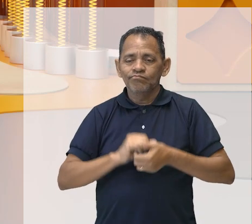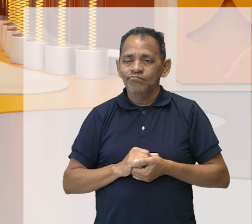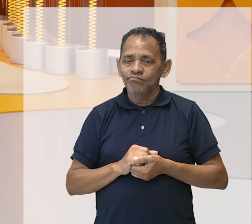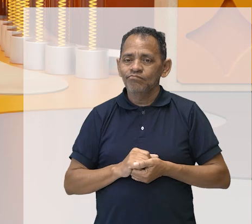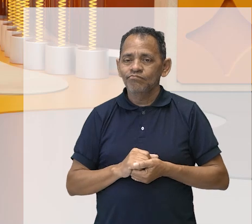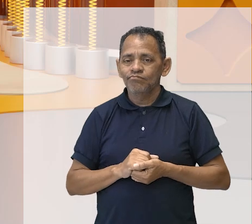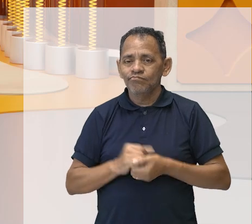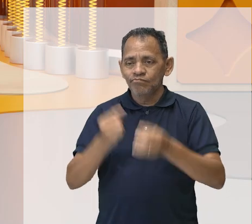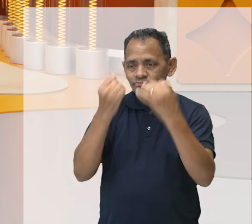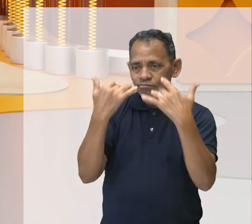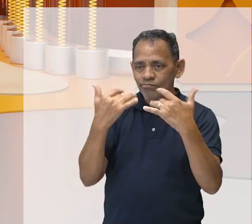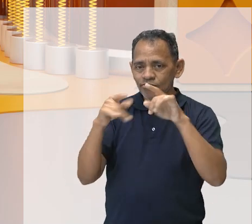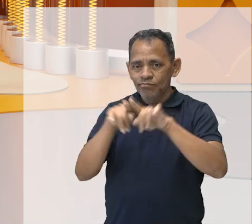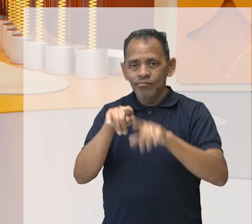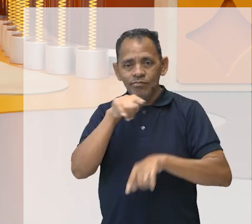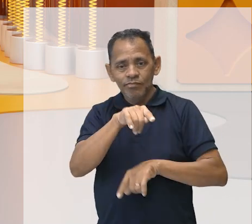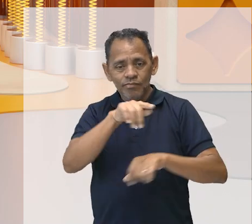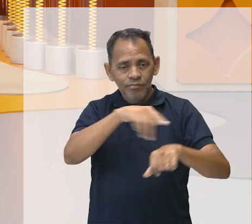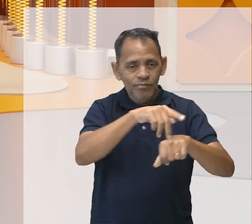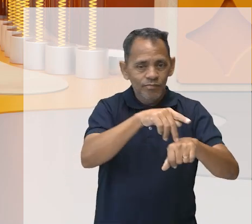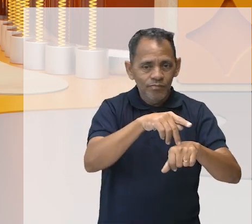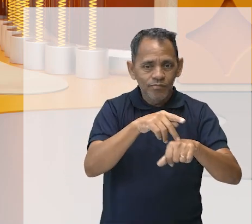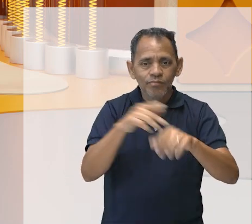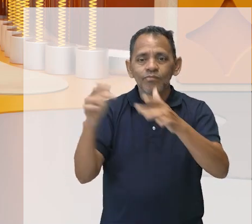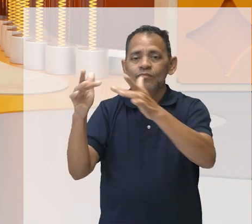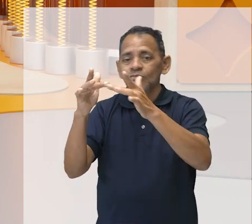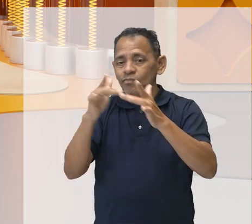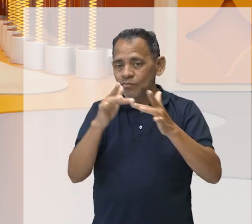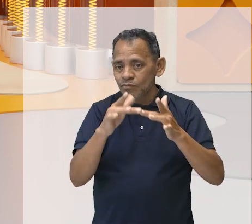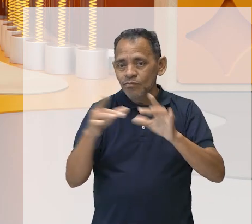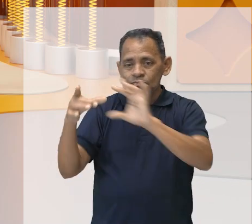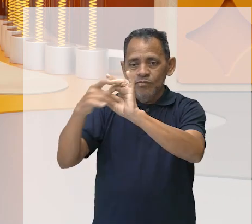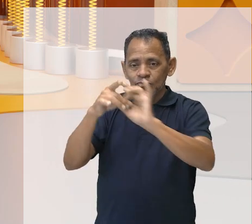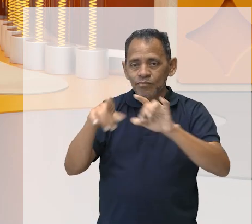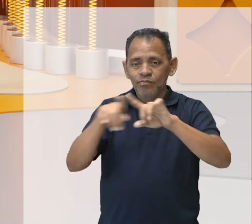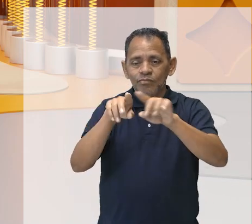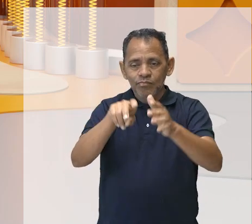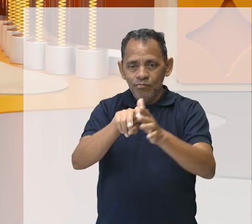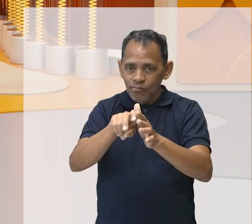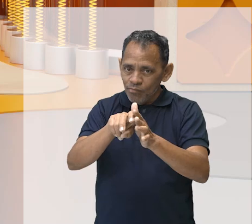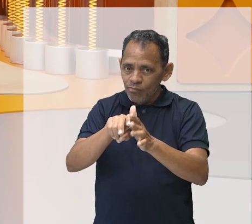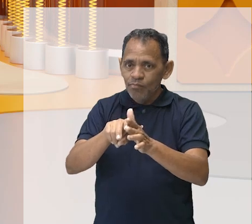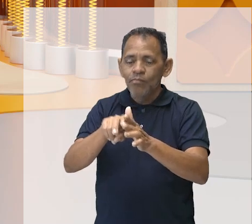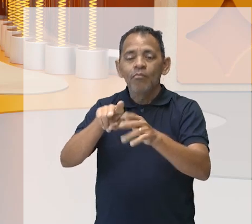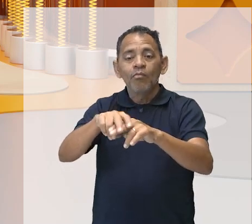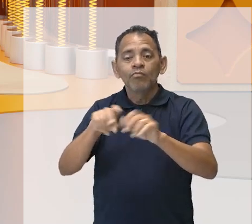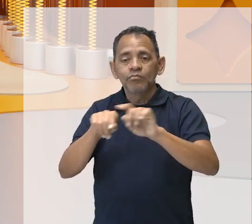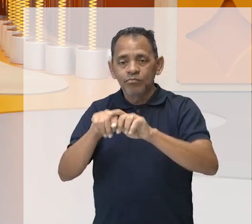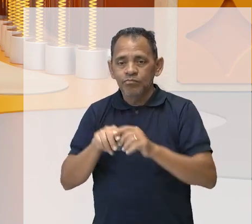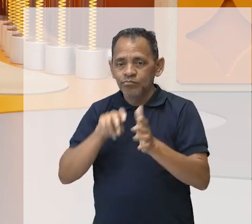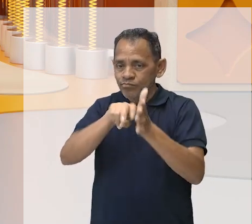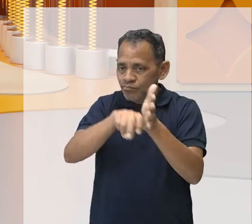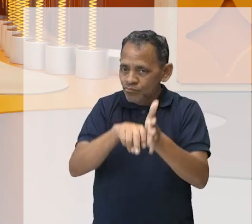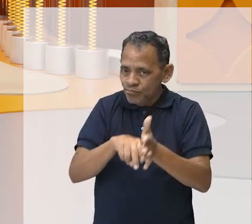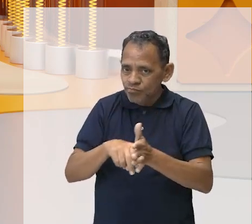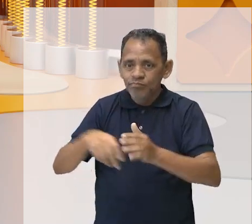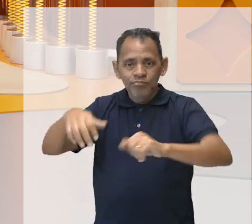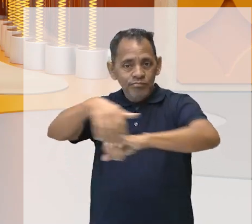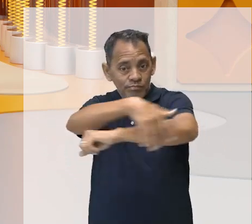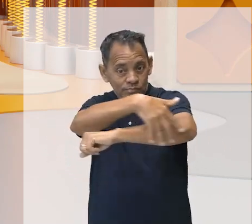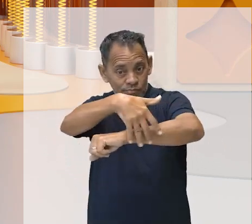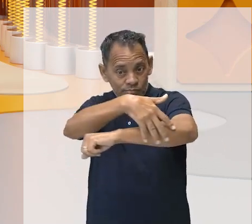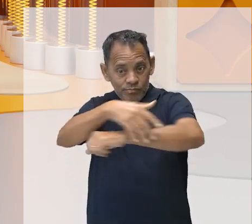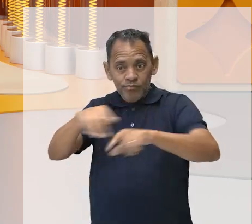observa desses países, né, por conta de rodovias, de ferrovias, e também, né, a